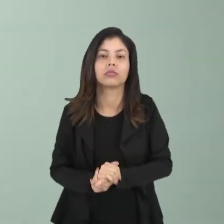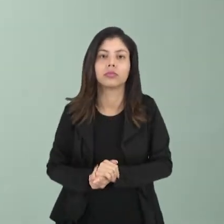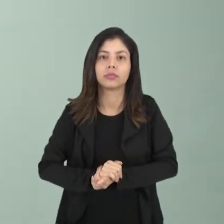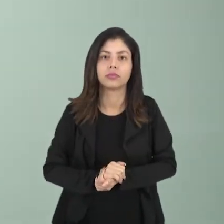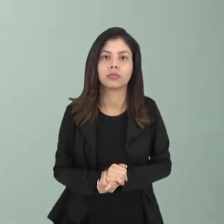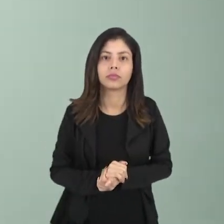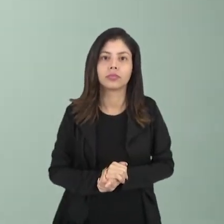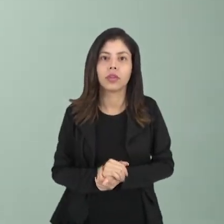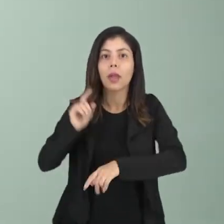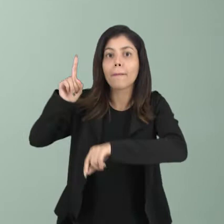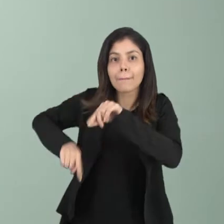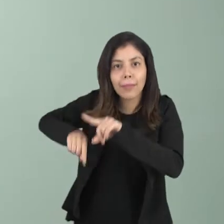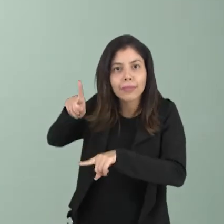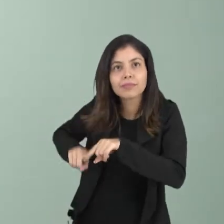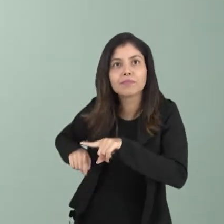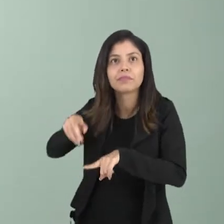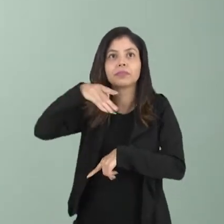está